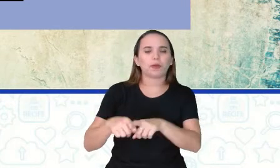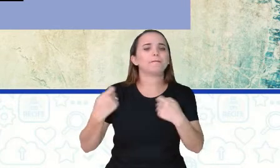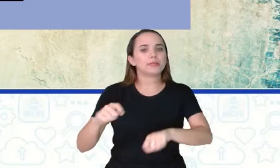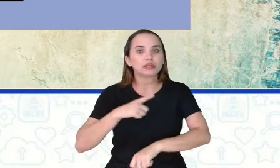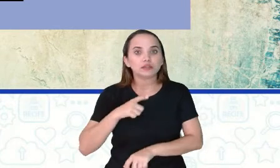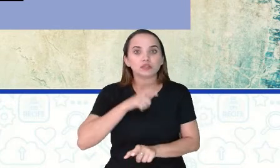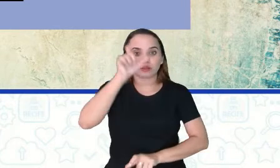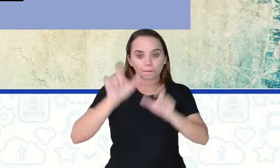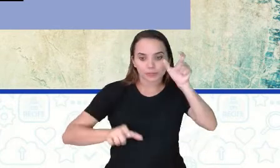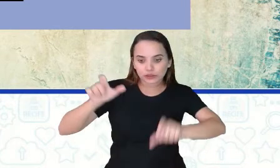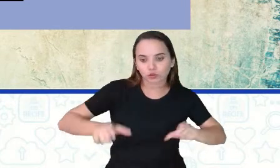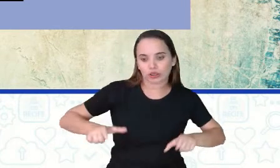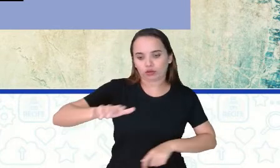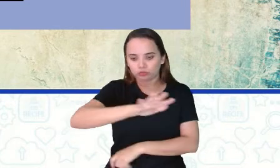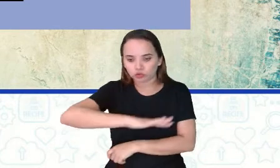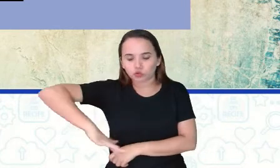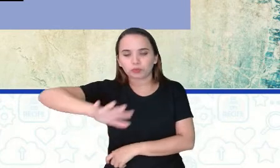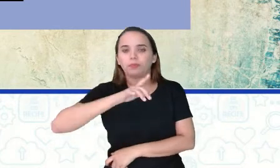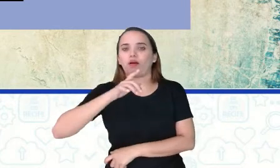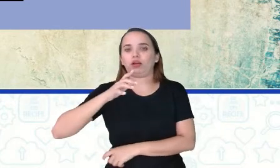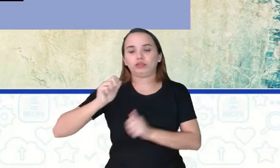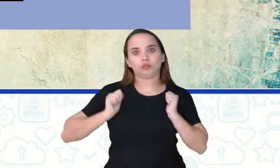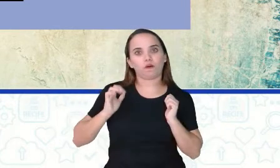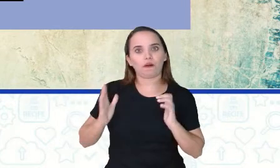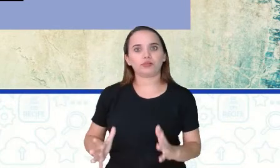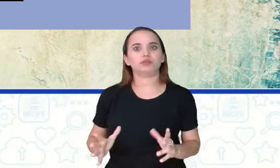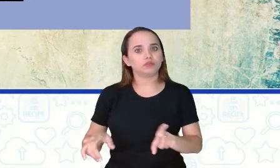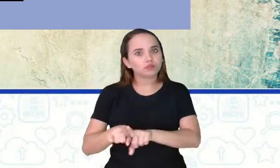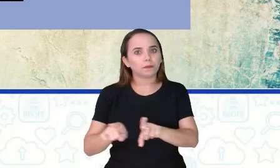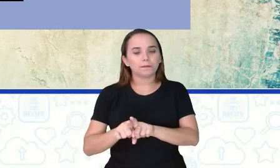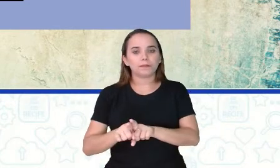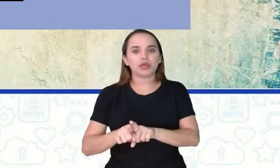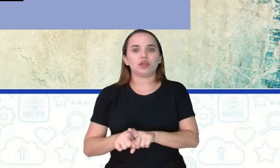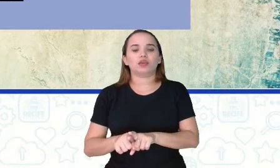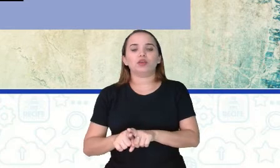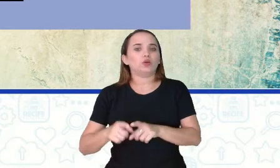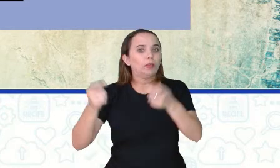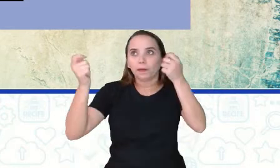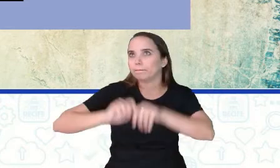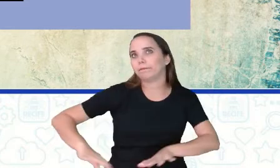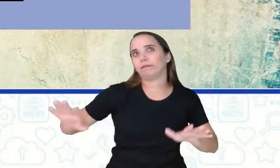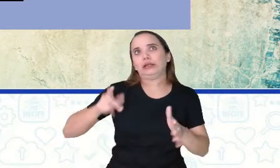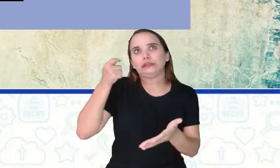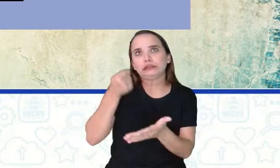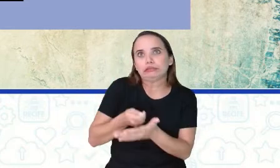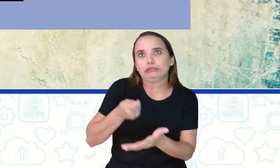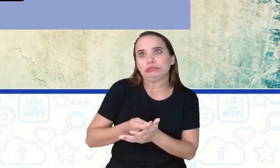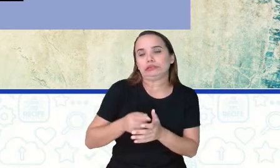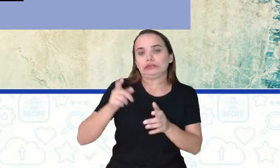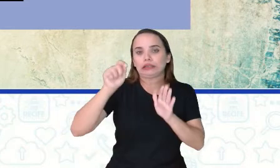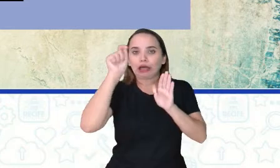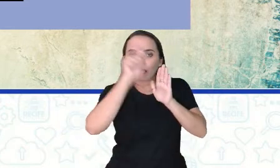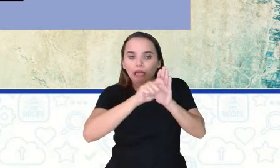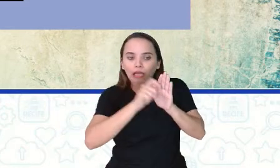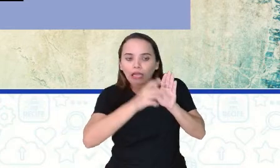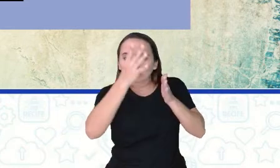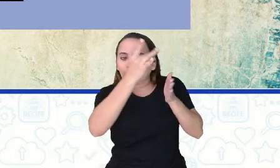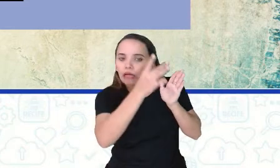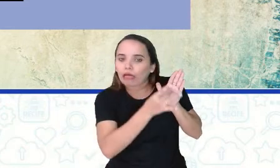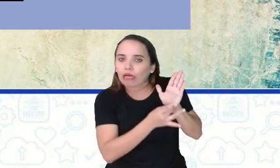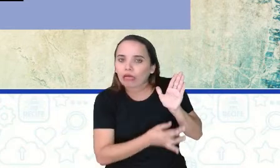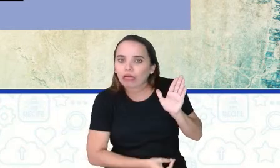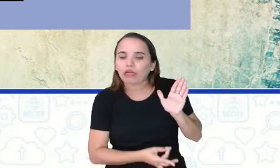personagem, cenário, mesmo implícito, mesmo que não seja explícito, mesmo que não